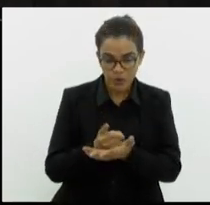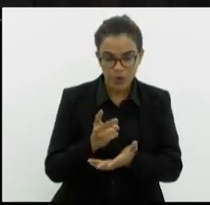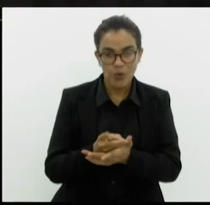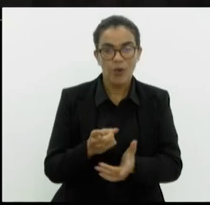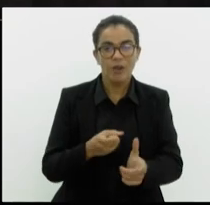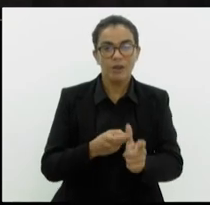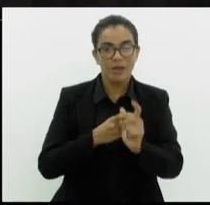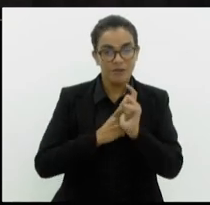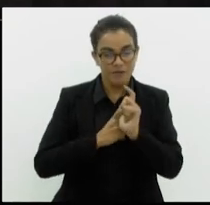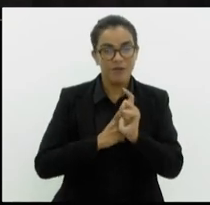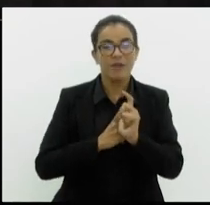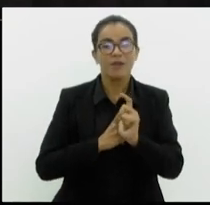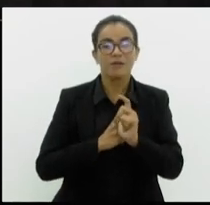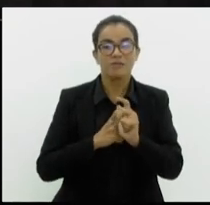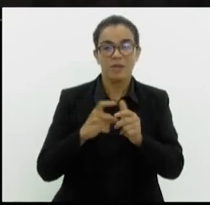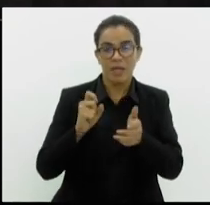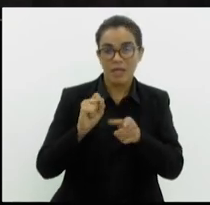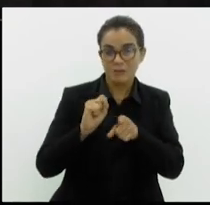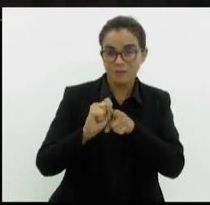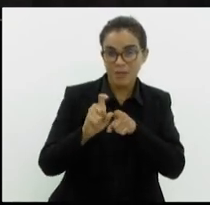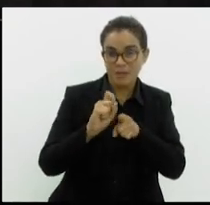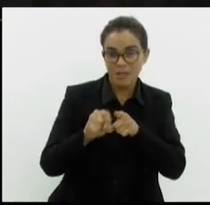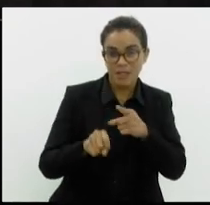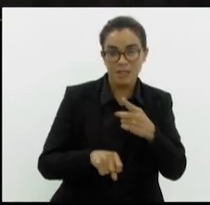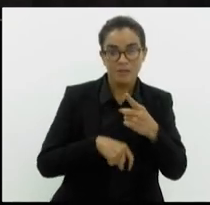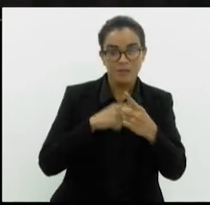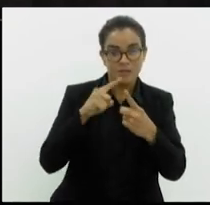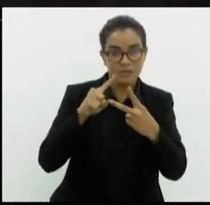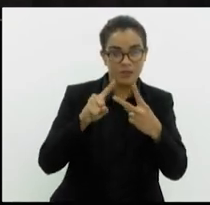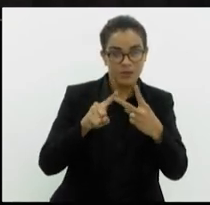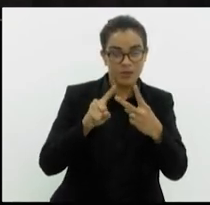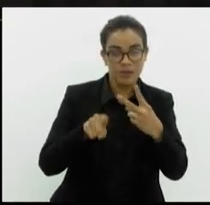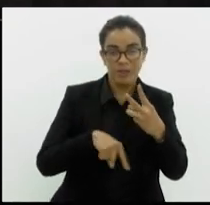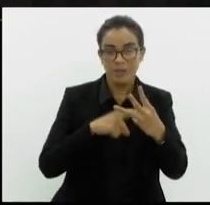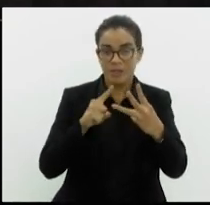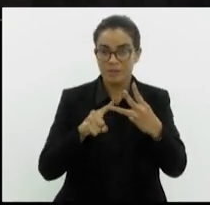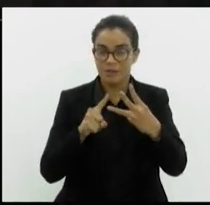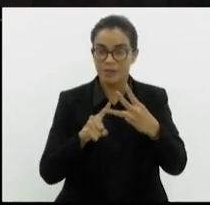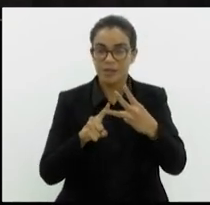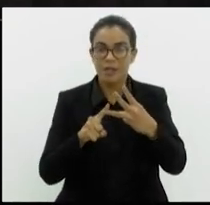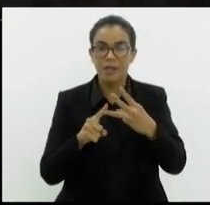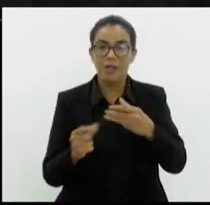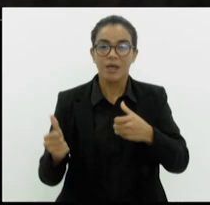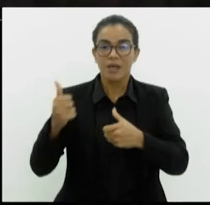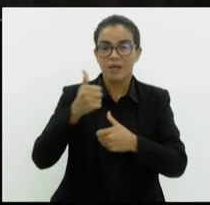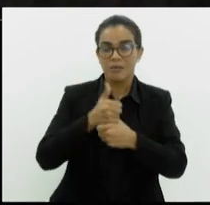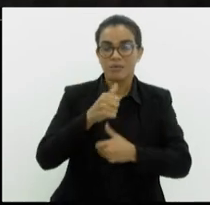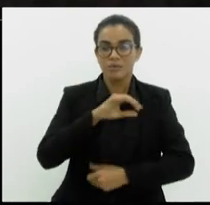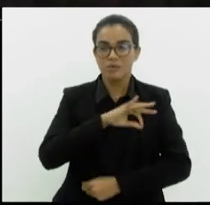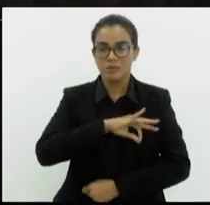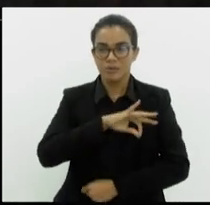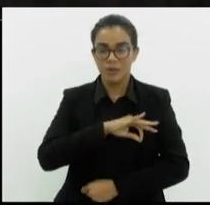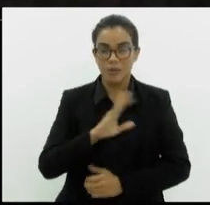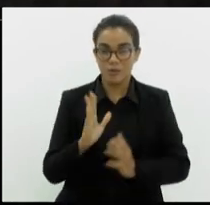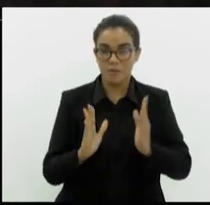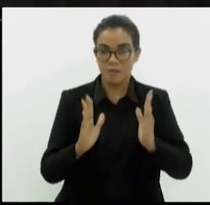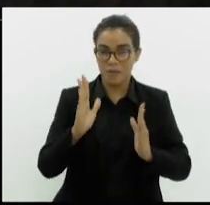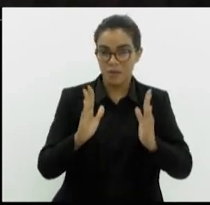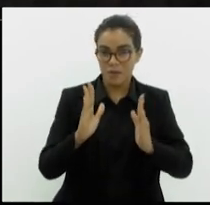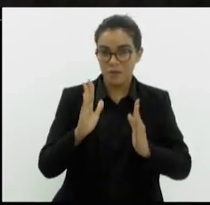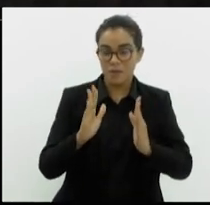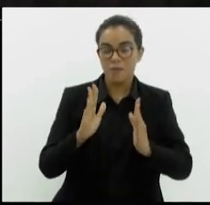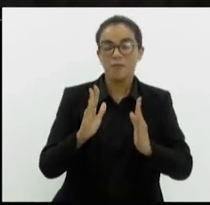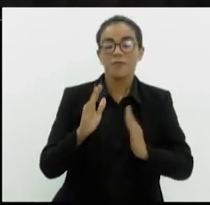as segundas e terceiras parcelas da reposição salarial do período de setembro